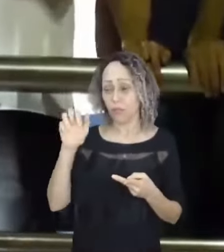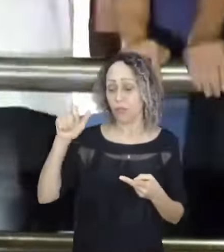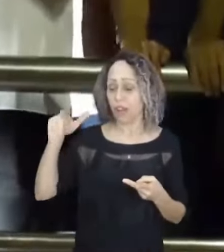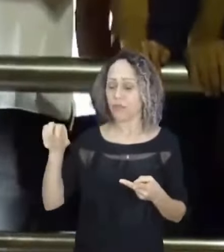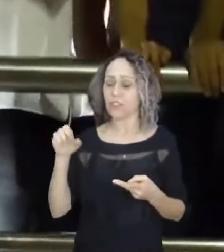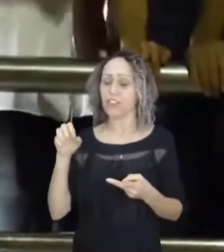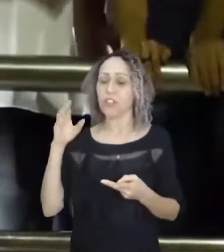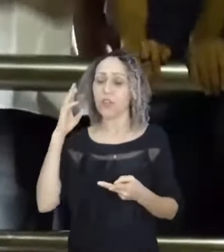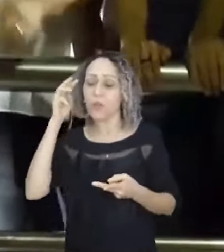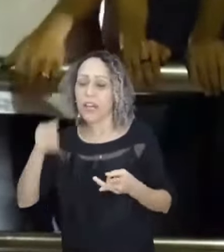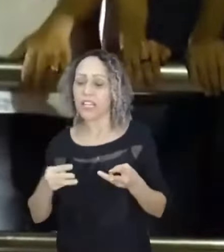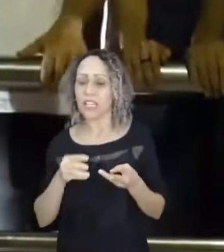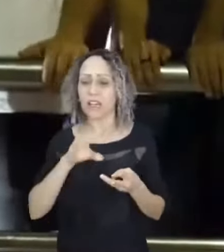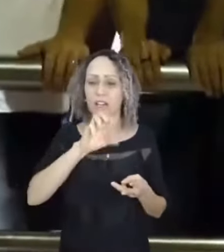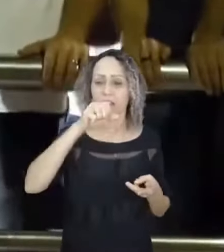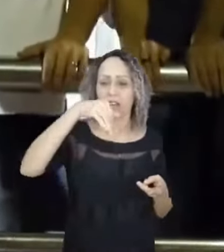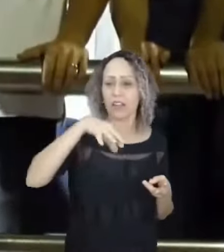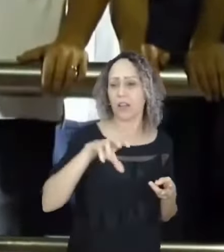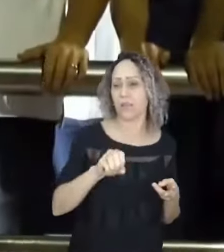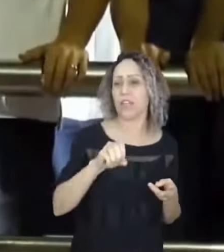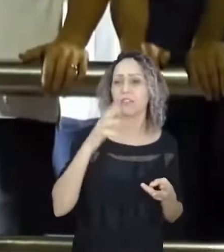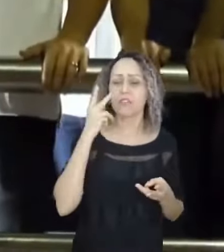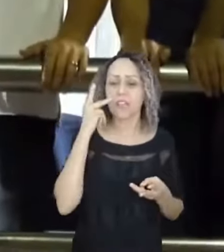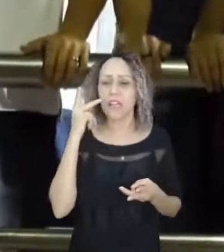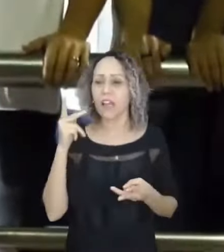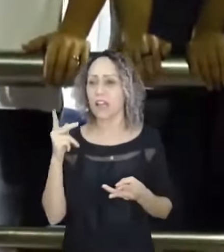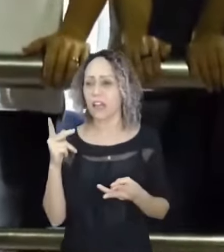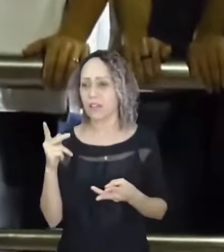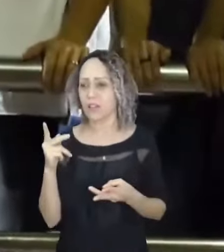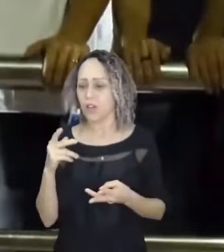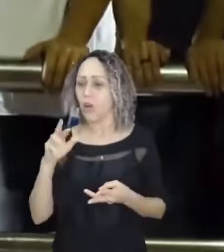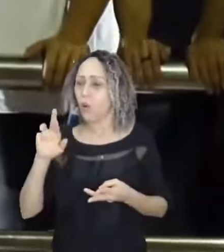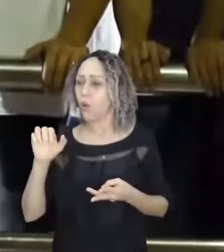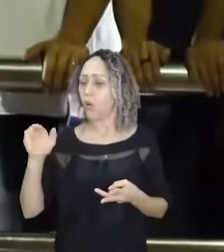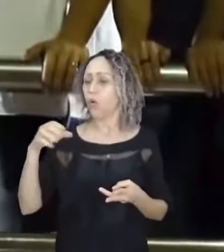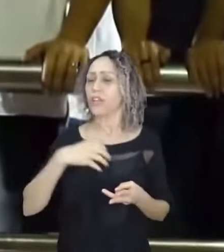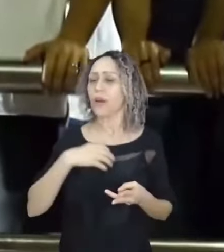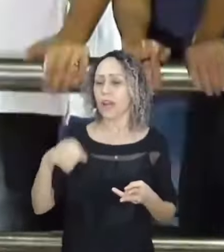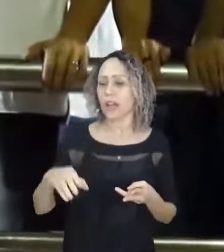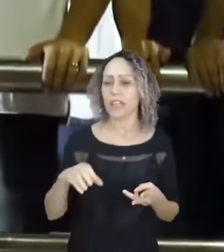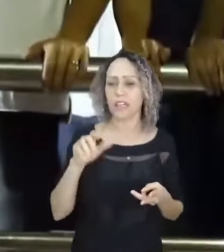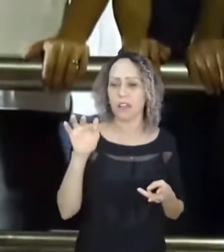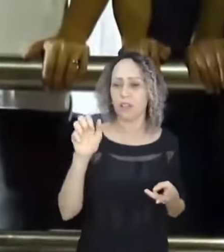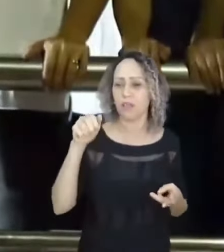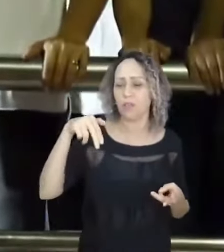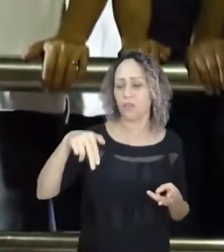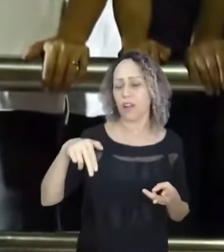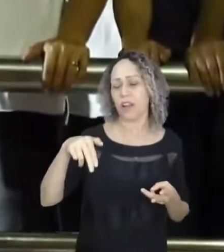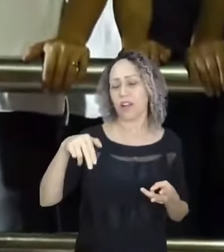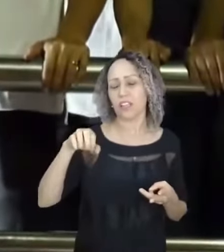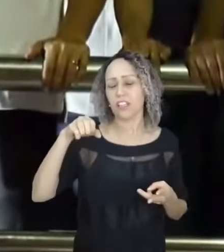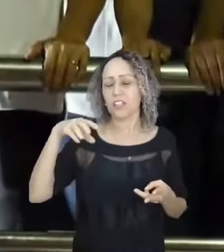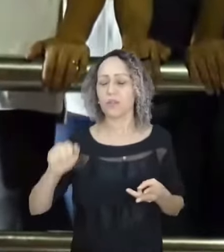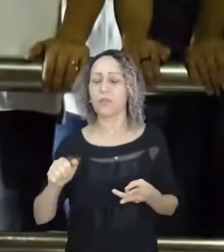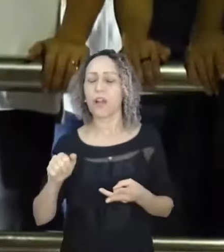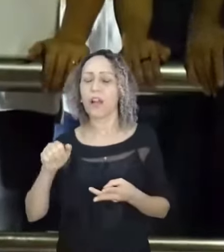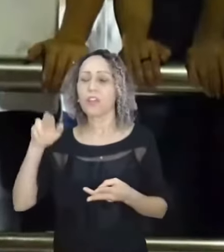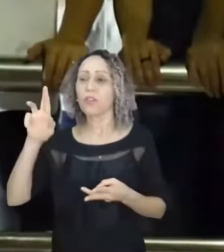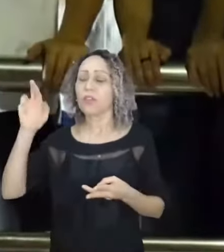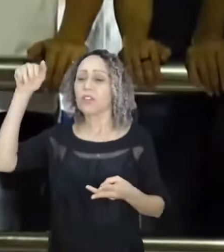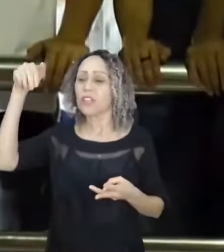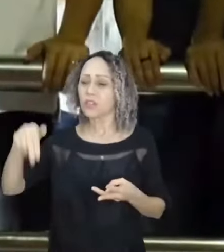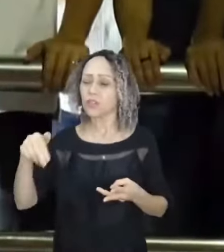Ceará, Rui Costa na Bahia, Fátima Bezerra no Rio Grande do Norte, ou seja, toda essa gente